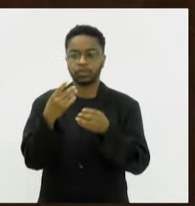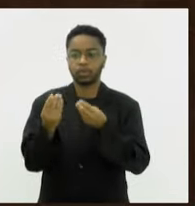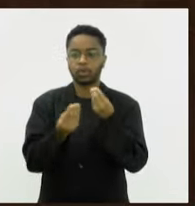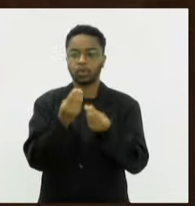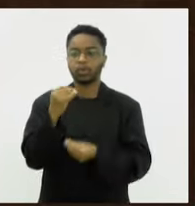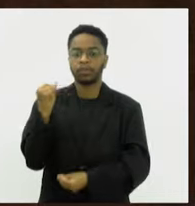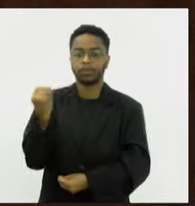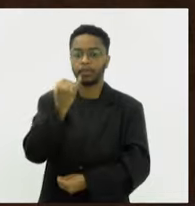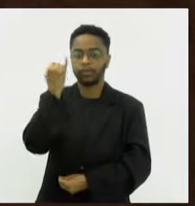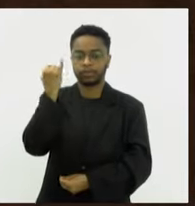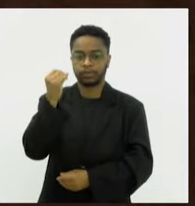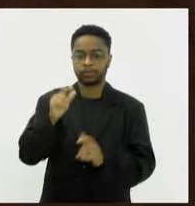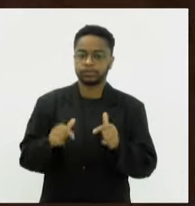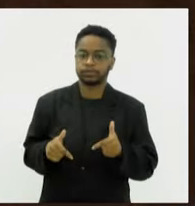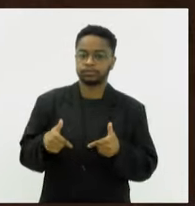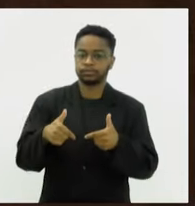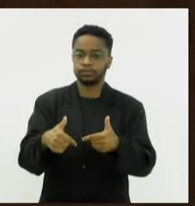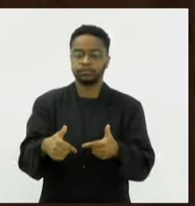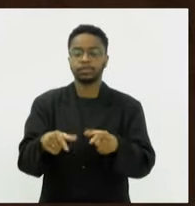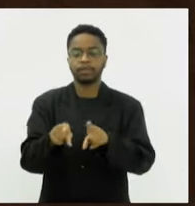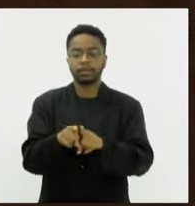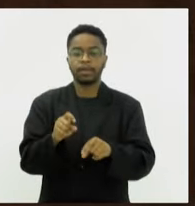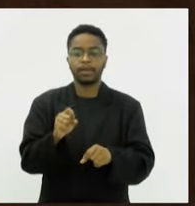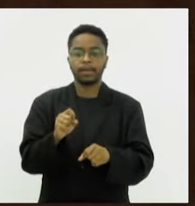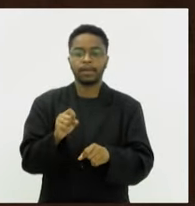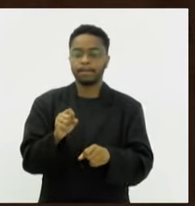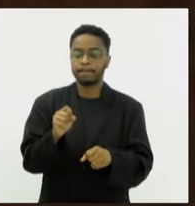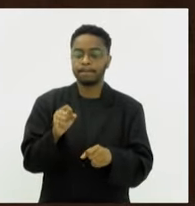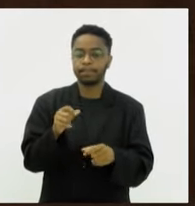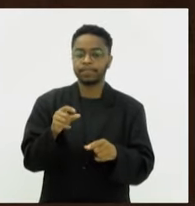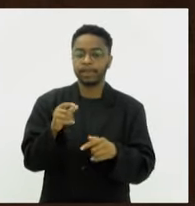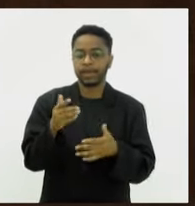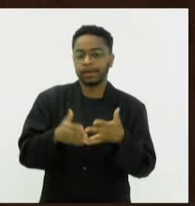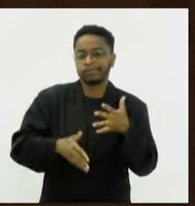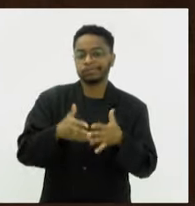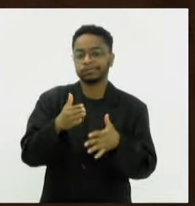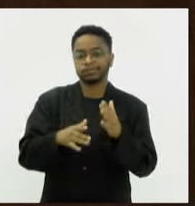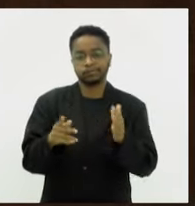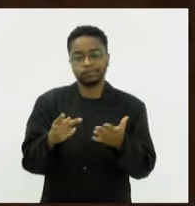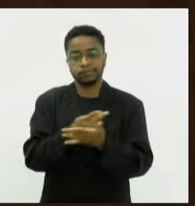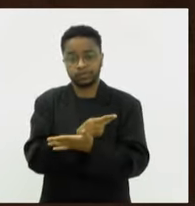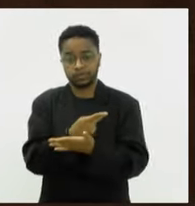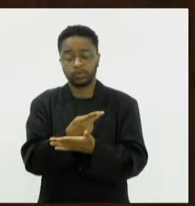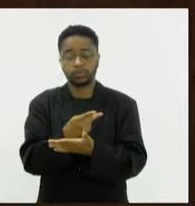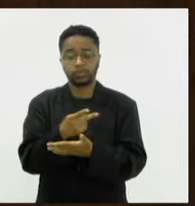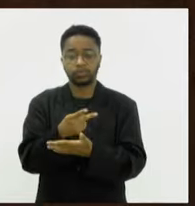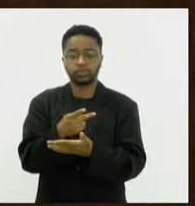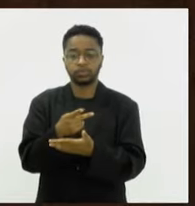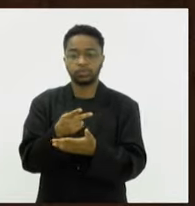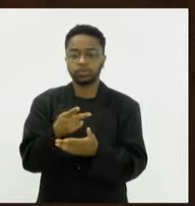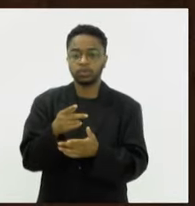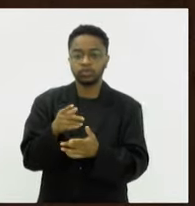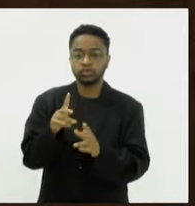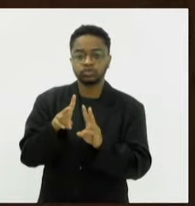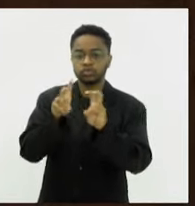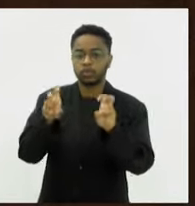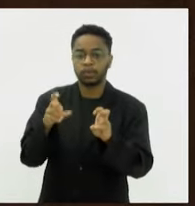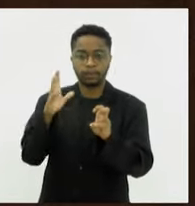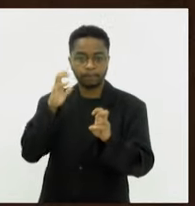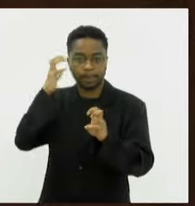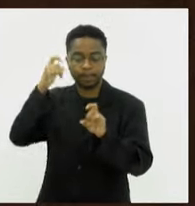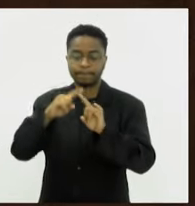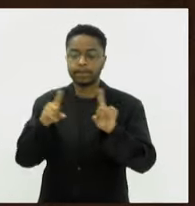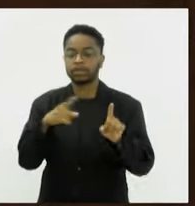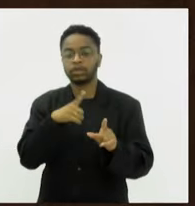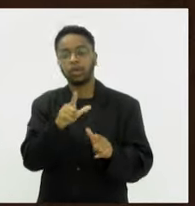importante interrupção das investigações, das interferências que houve no caso de Marielle Franco. Mas quais foram tantos